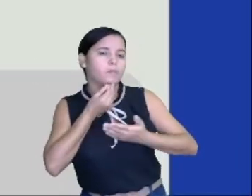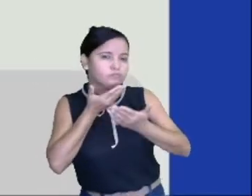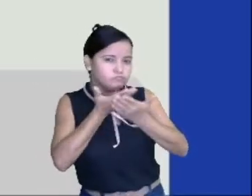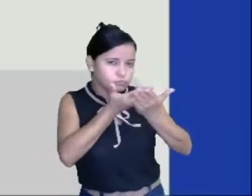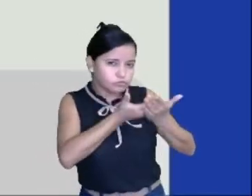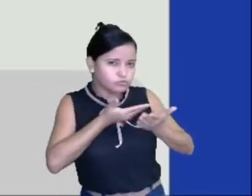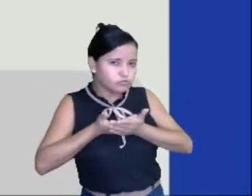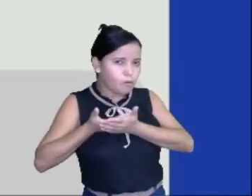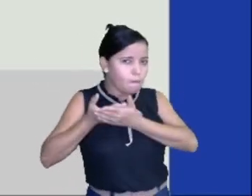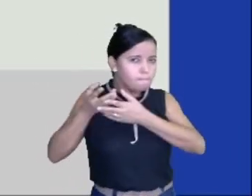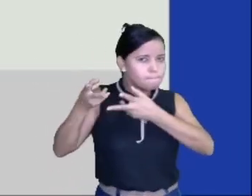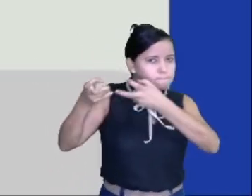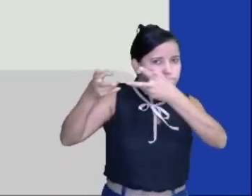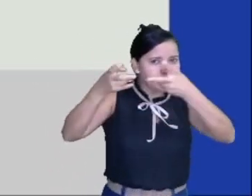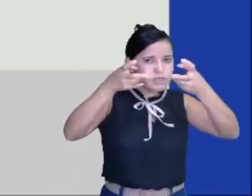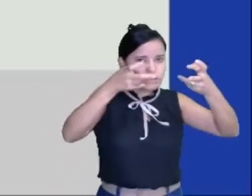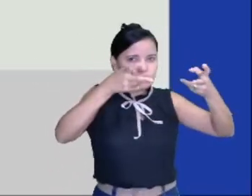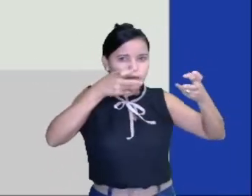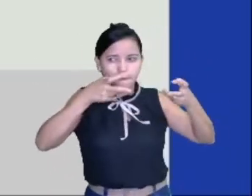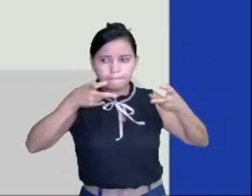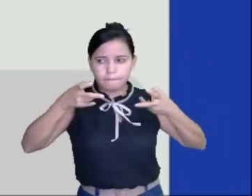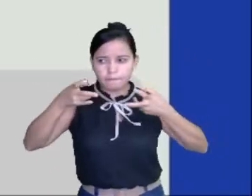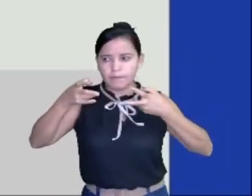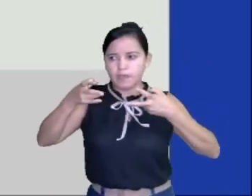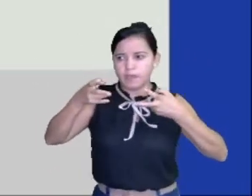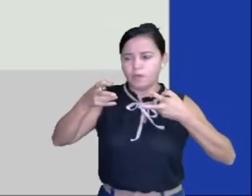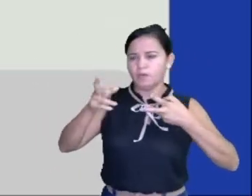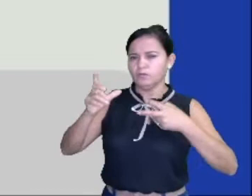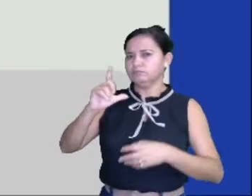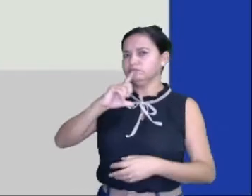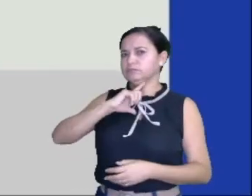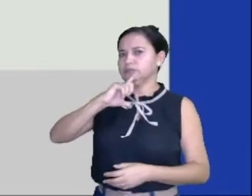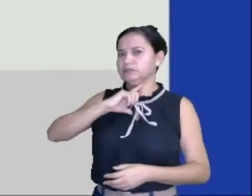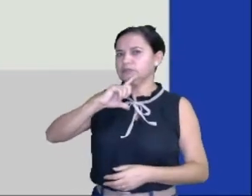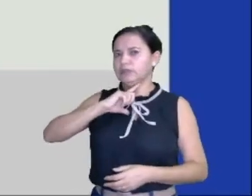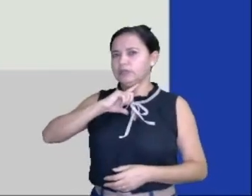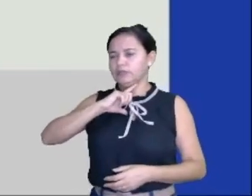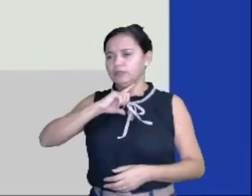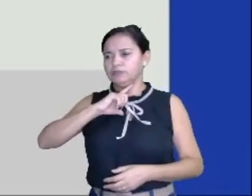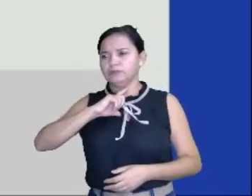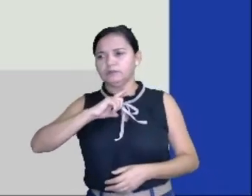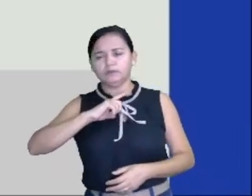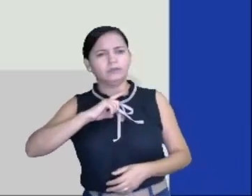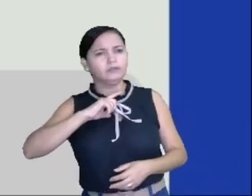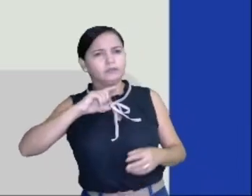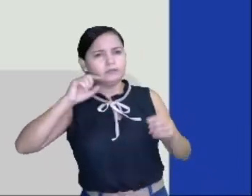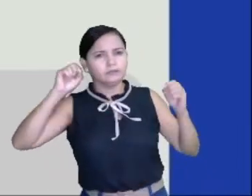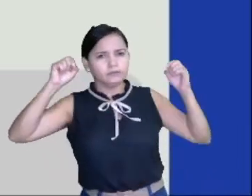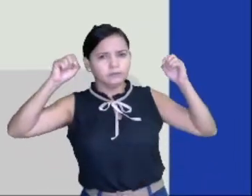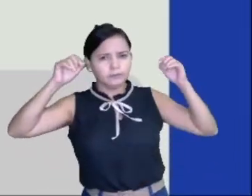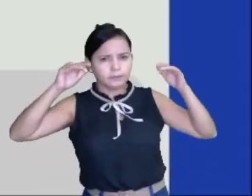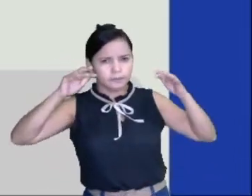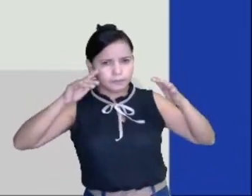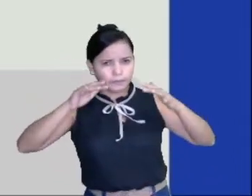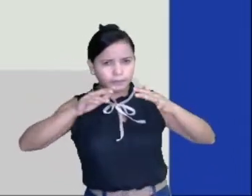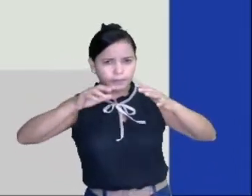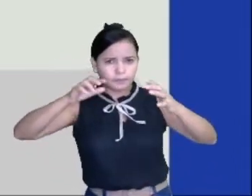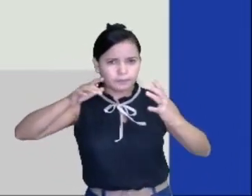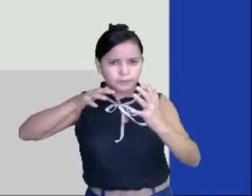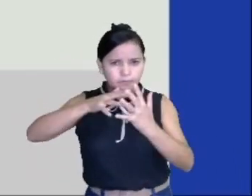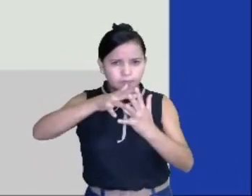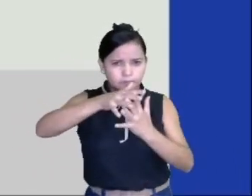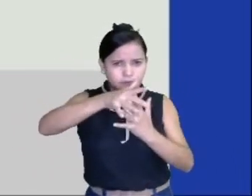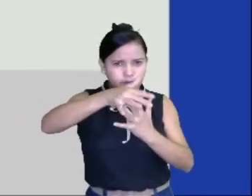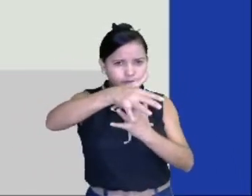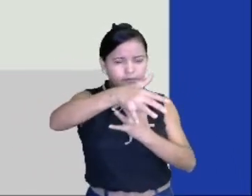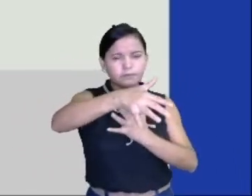alfas, ele conseguia atravessar essa folha. Então ele percebeu que essa estrutura ela devia ter um grande vazio